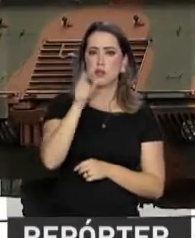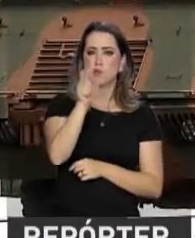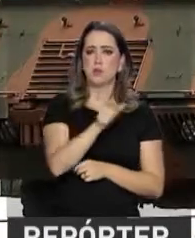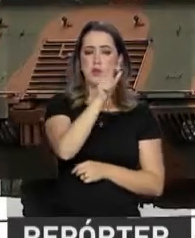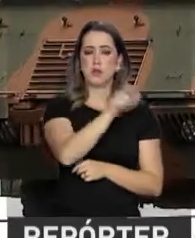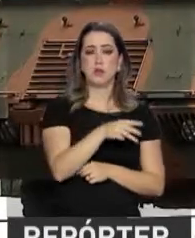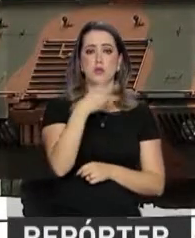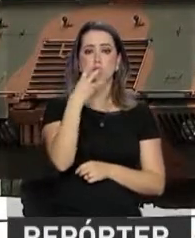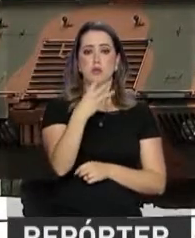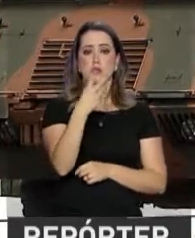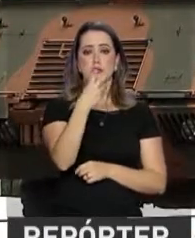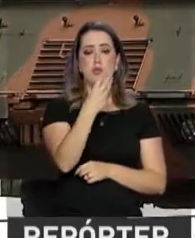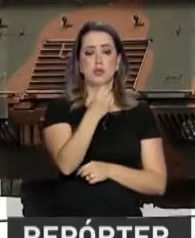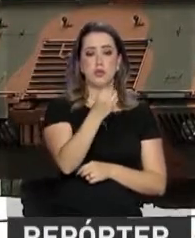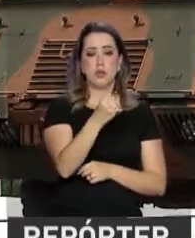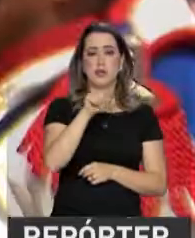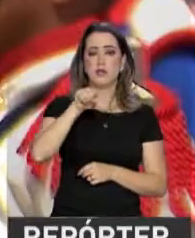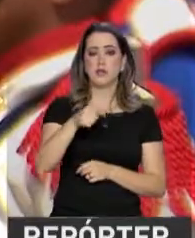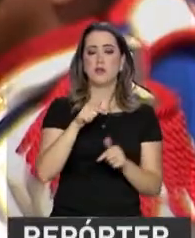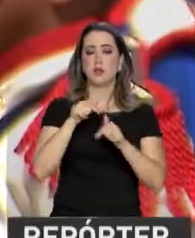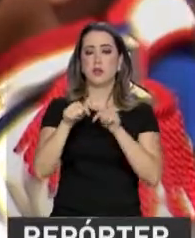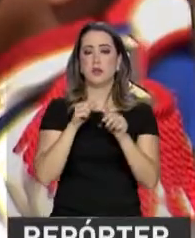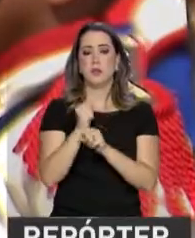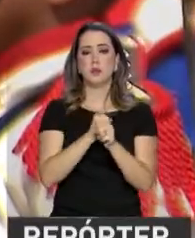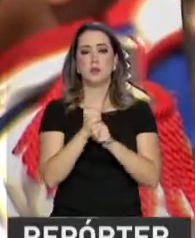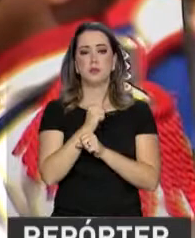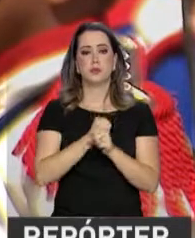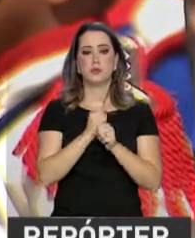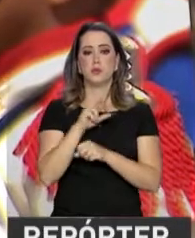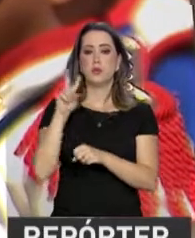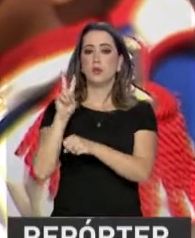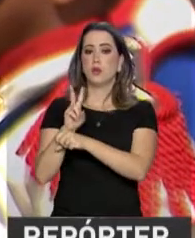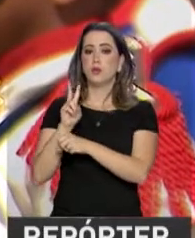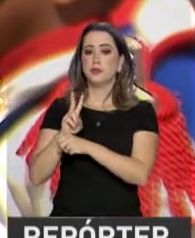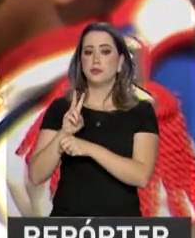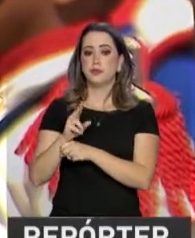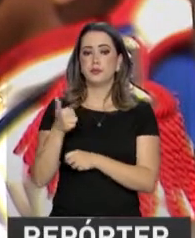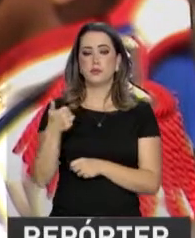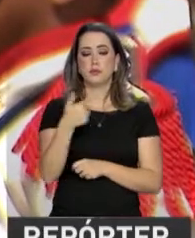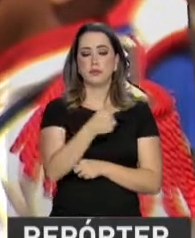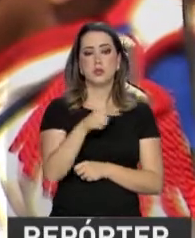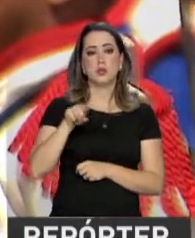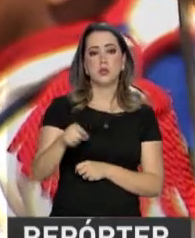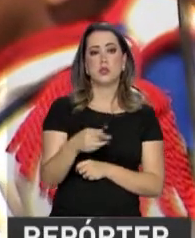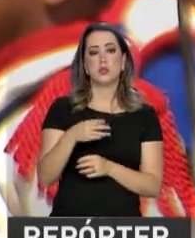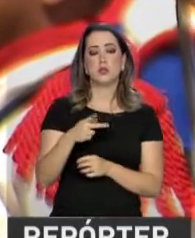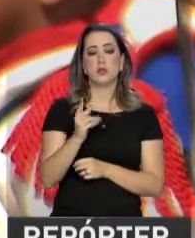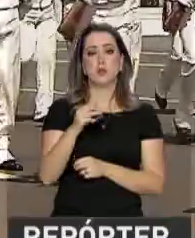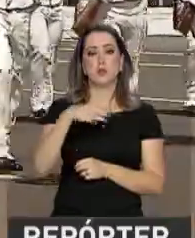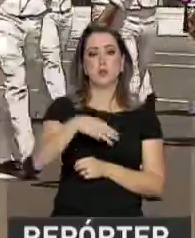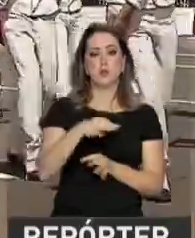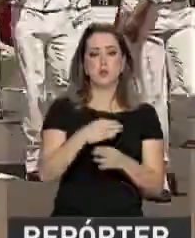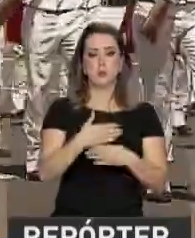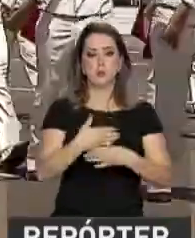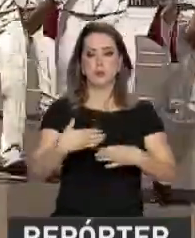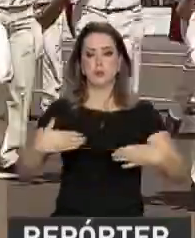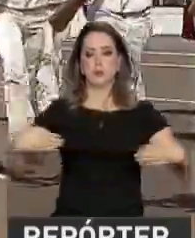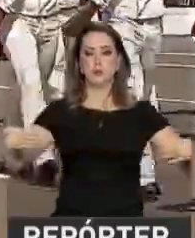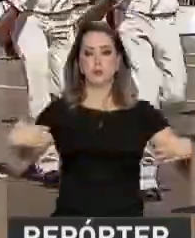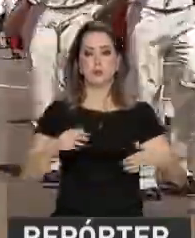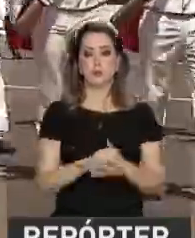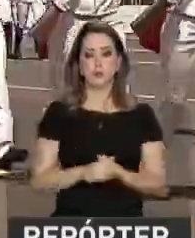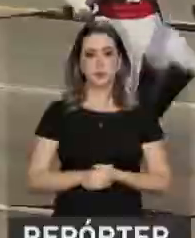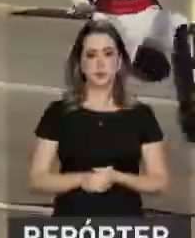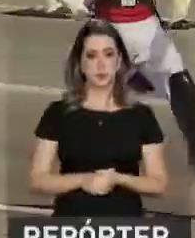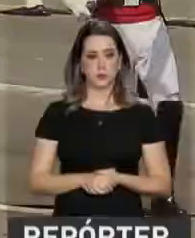em 320 operações anuais, entre elas a proteção de 17 mil quilômetros de fronteira.